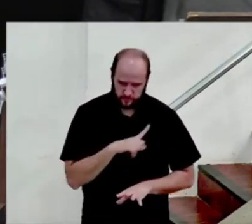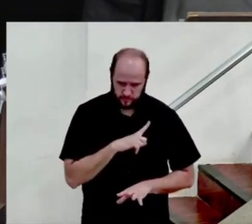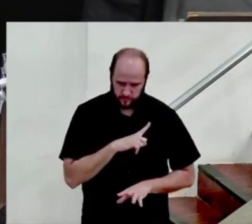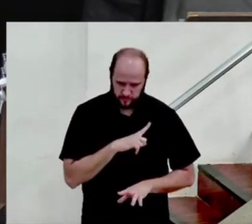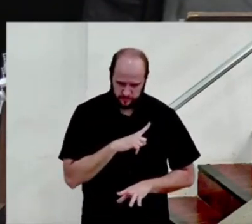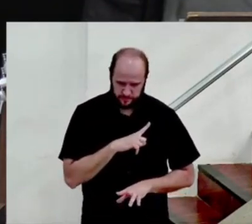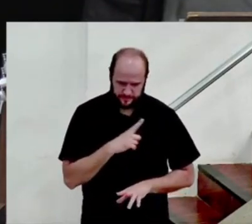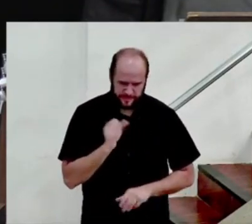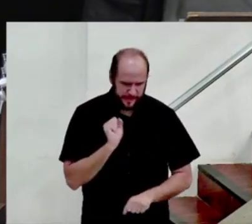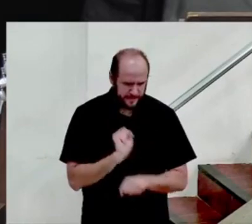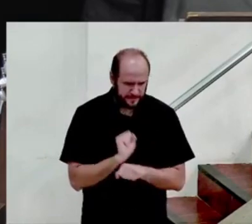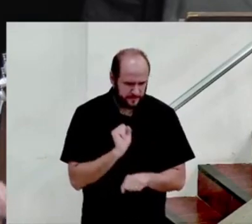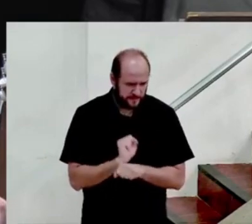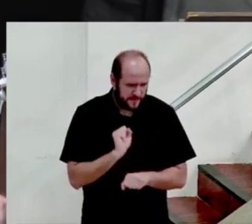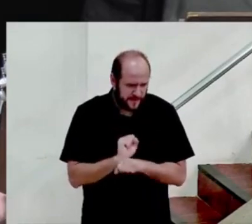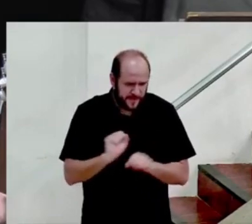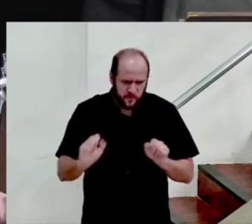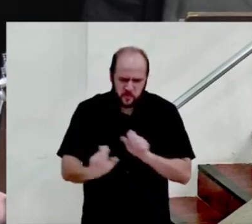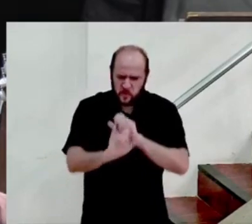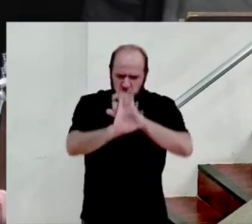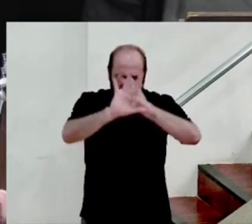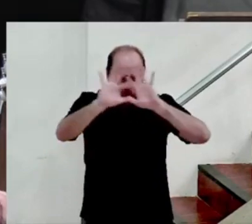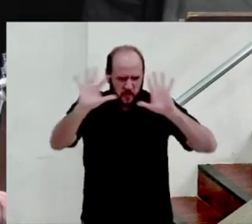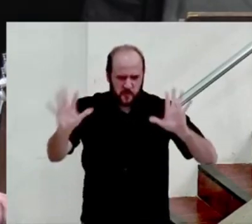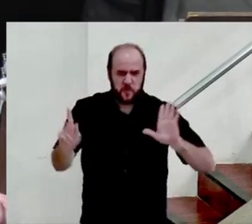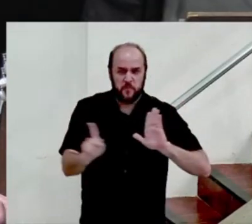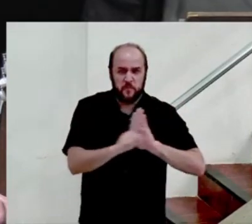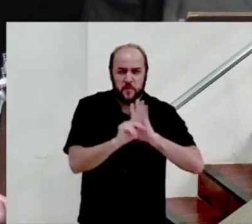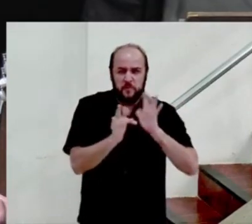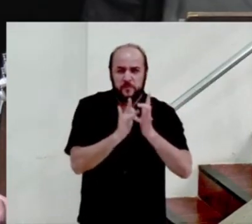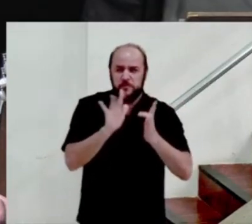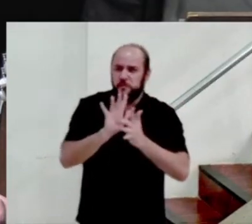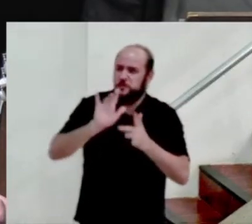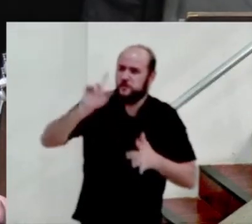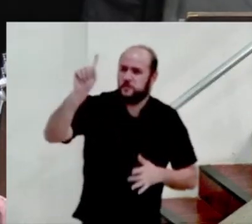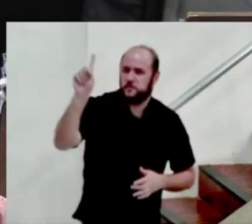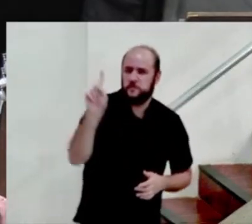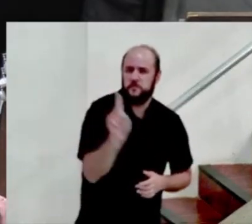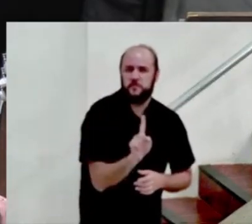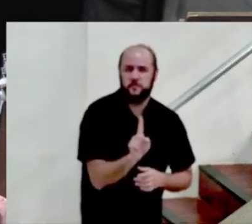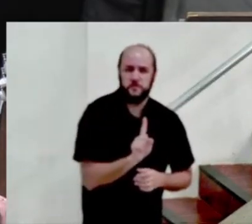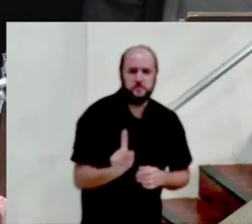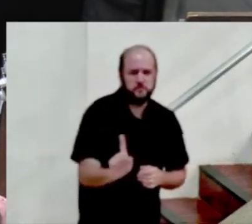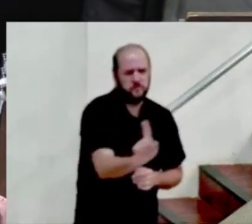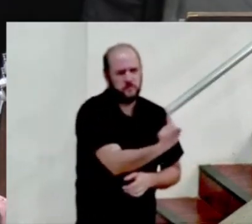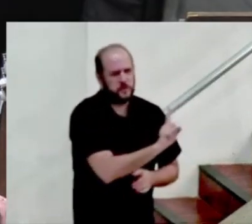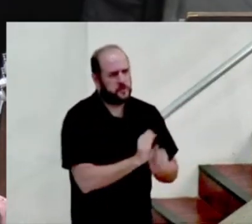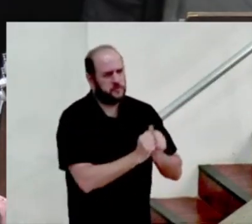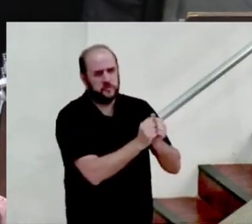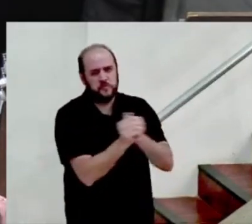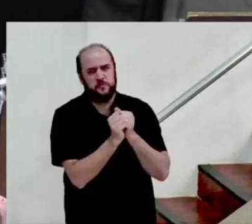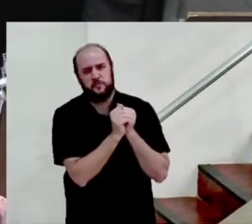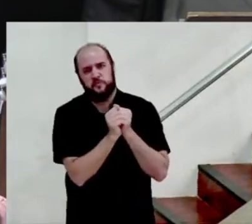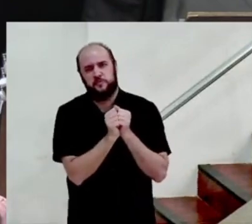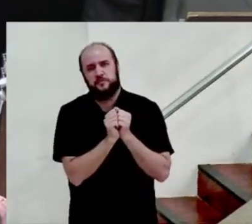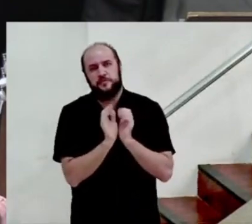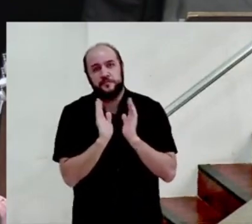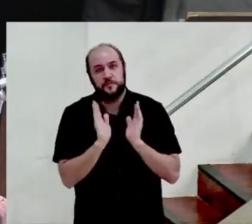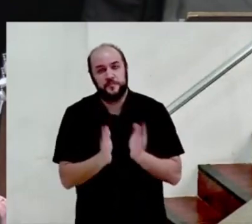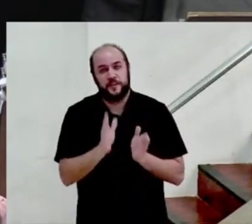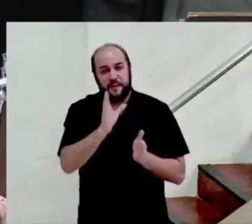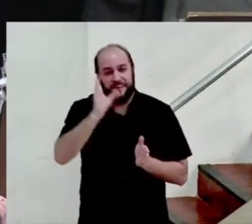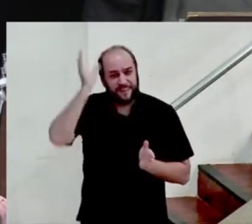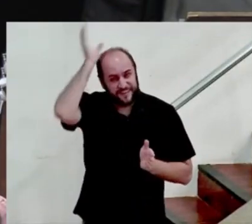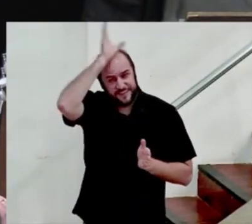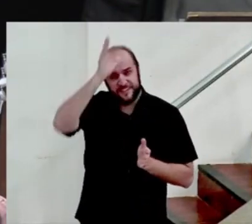esse glorioso santuário, que é o próprio Cristo entre nós, já temos Cristo